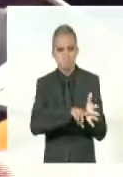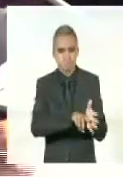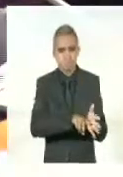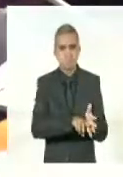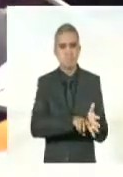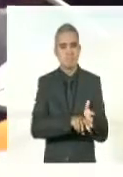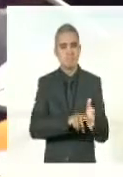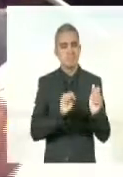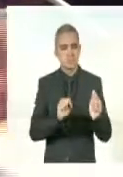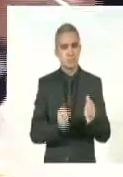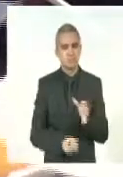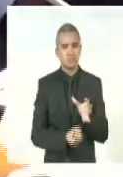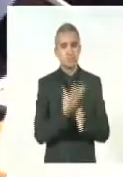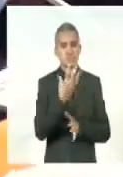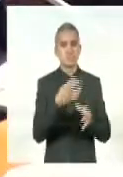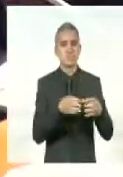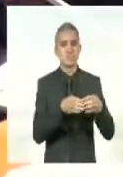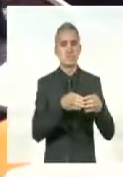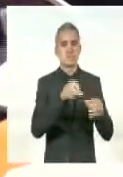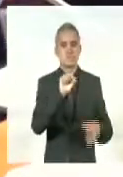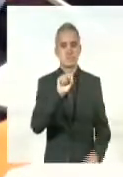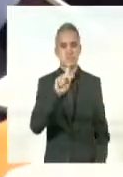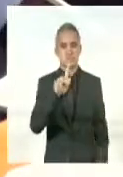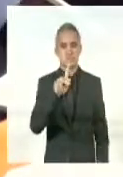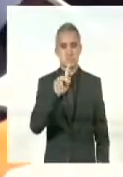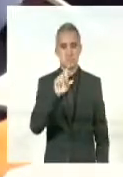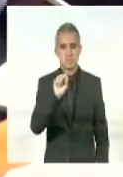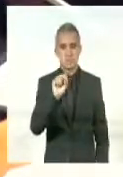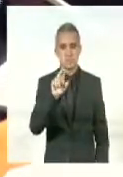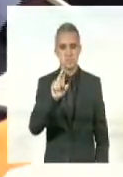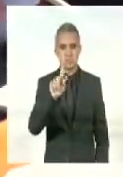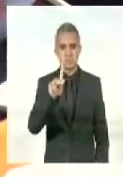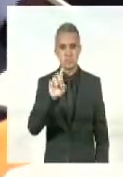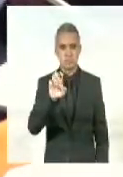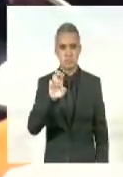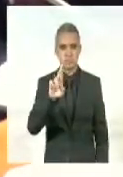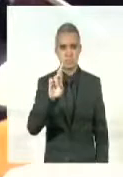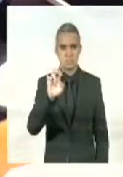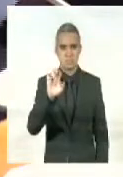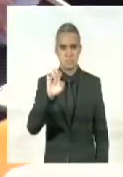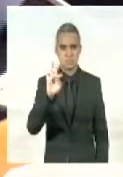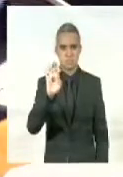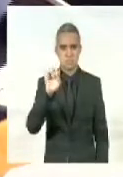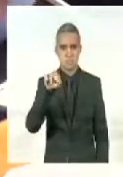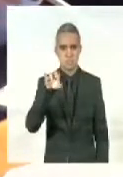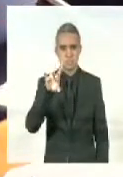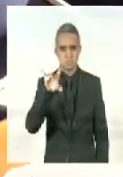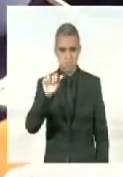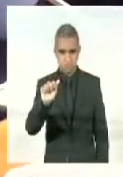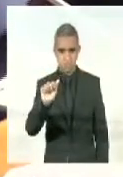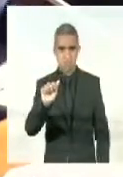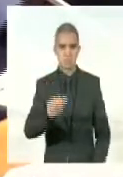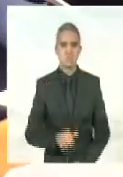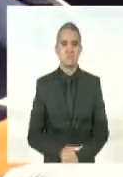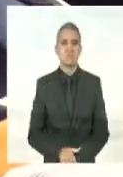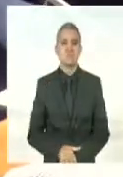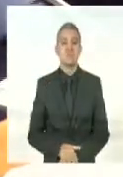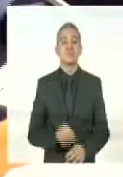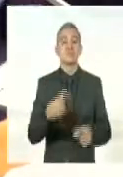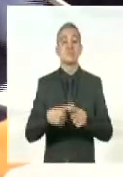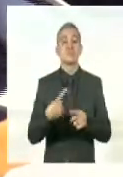Talvez poderia começar por esse caso. Primeiro porque a Comissão Central de Licitação foi